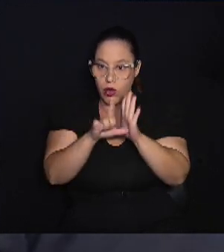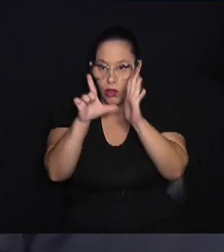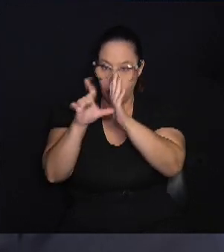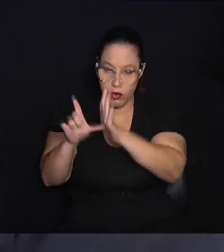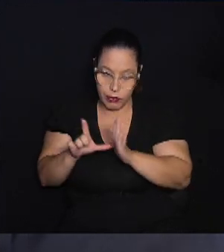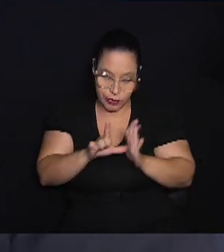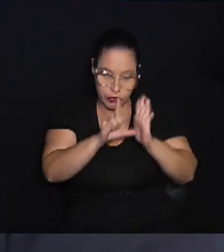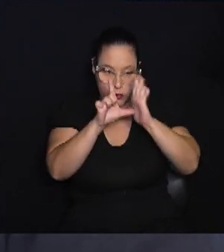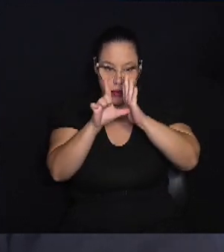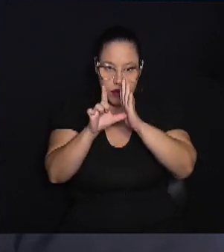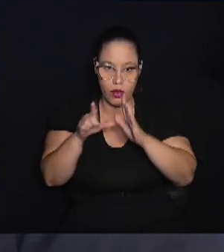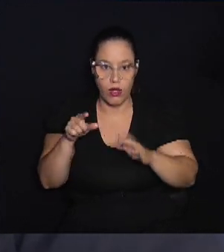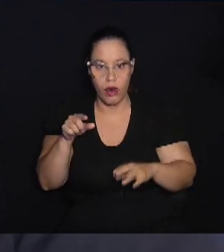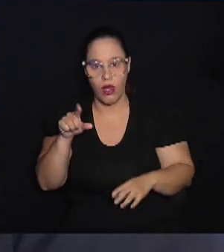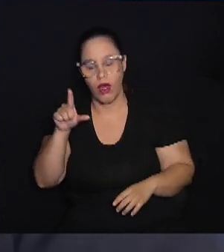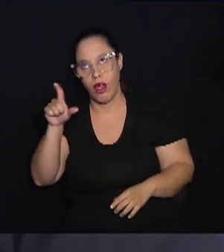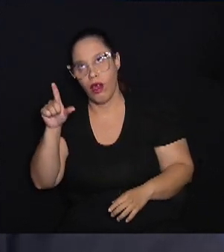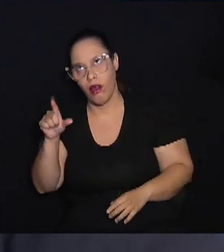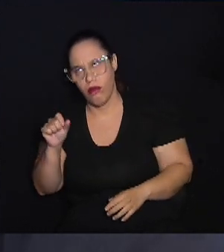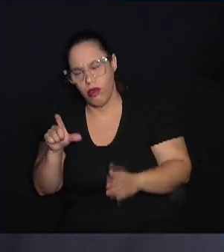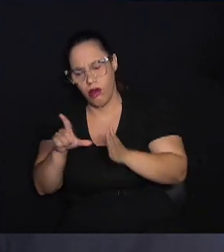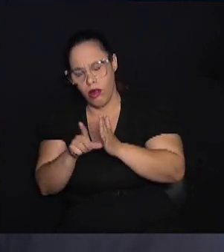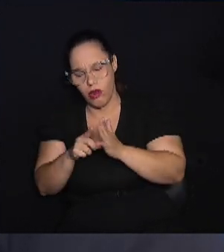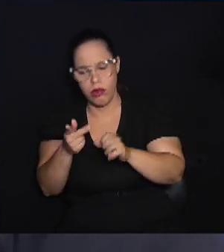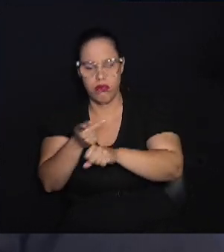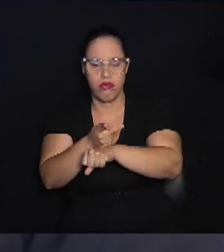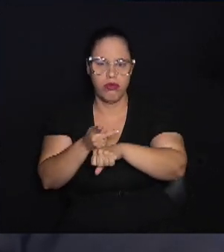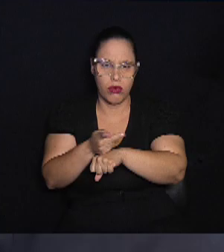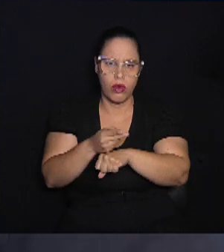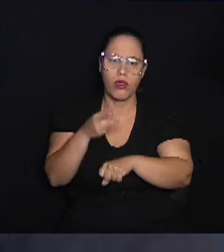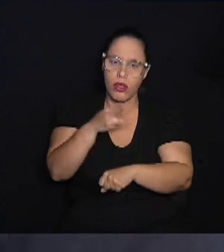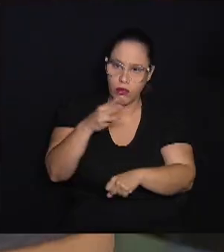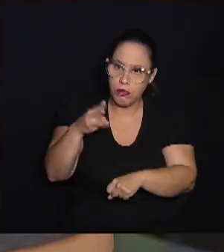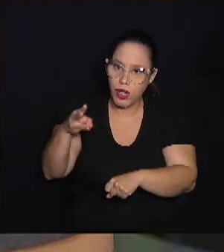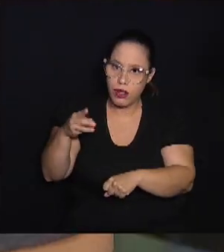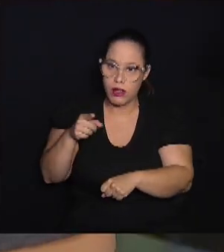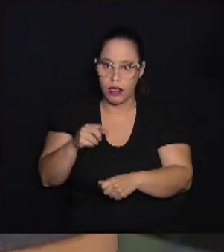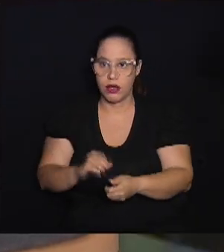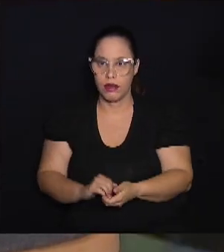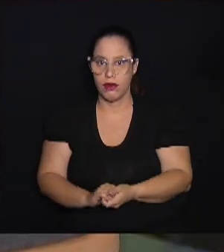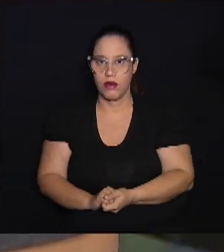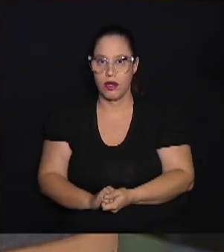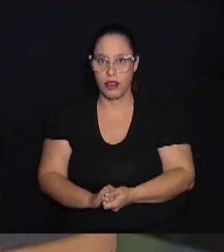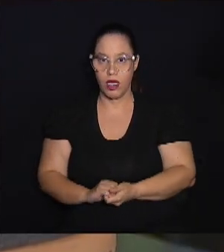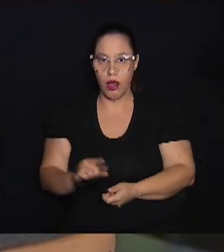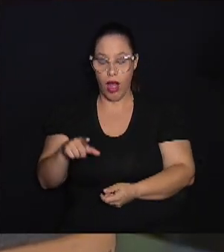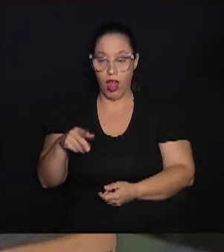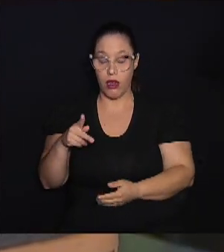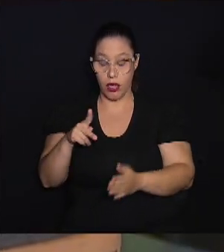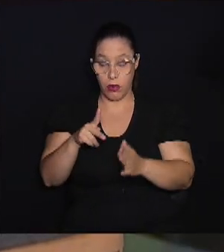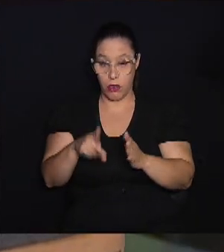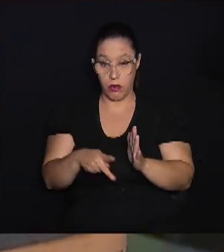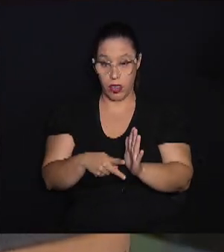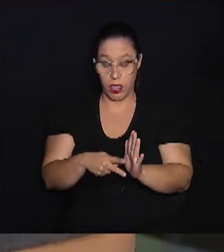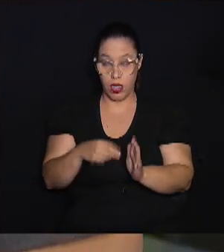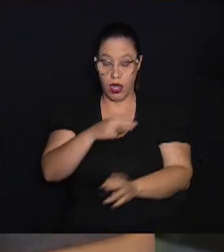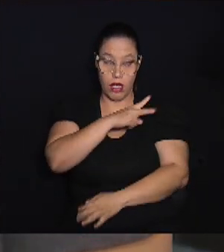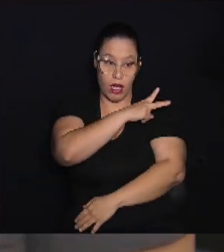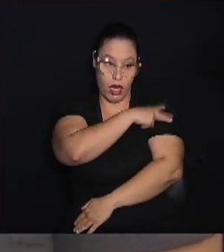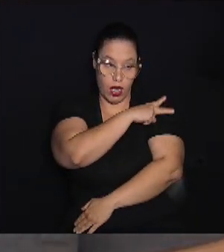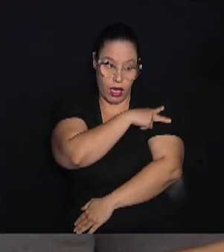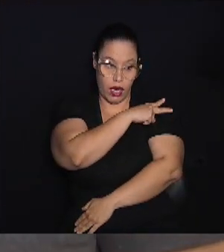os lojistas procuram através do nosso site os candidatos para as vagas. Para esse proprietário de um quiosque no shopping,